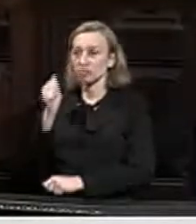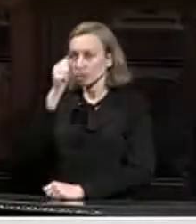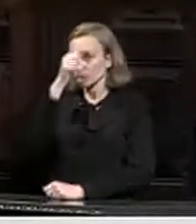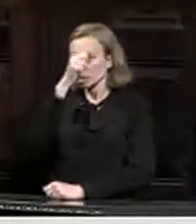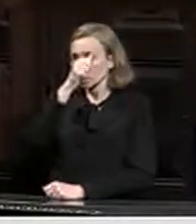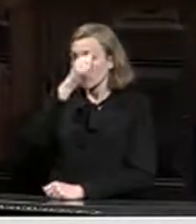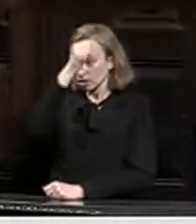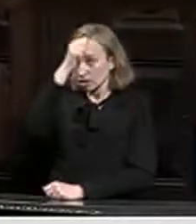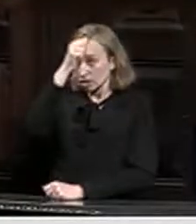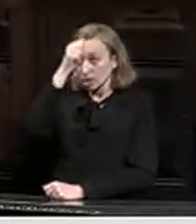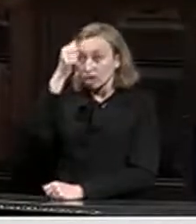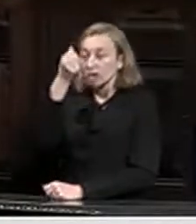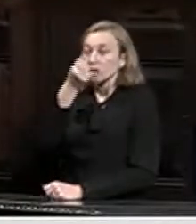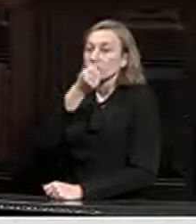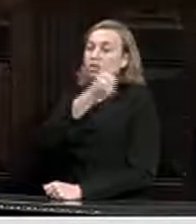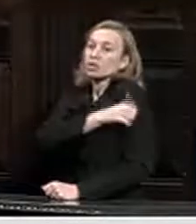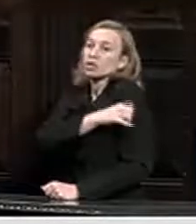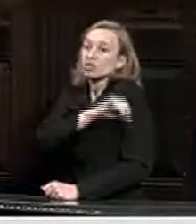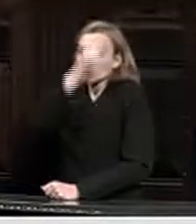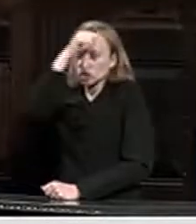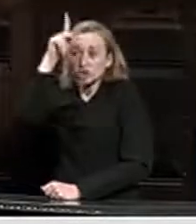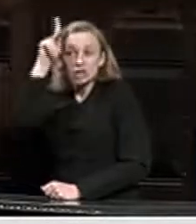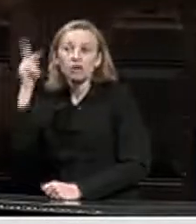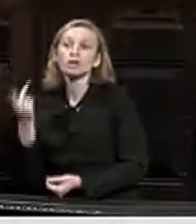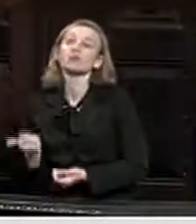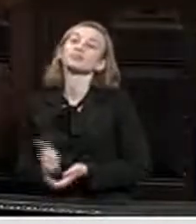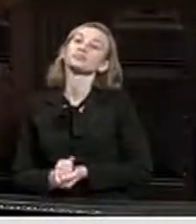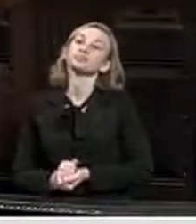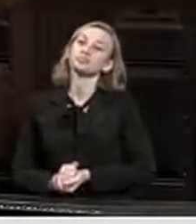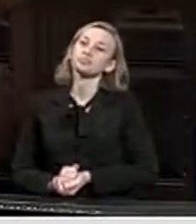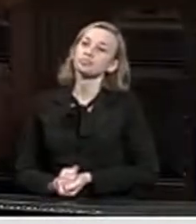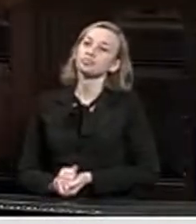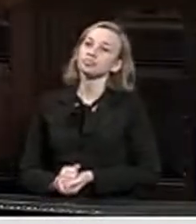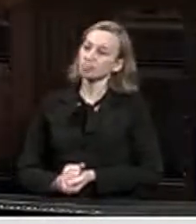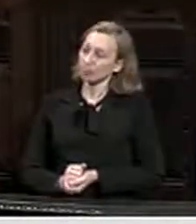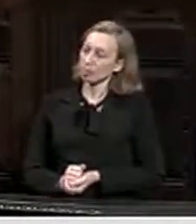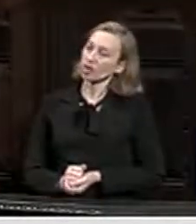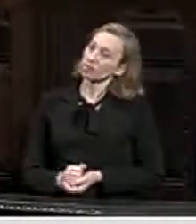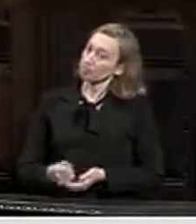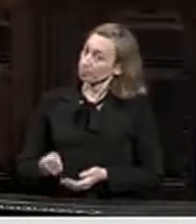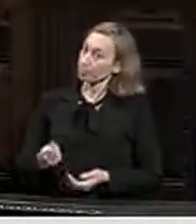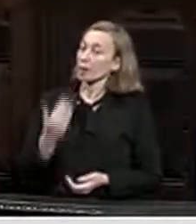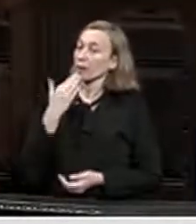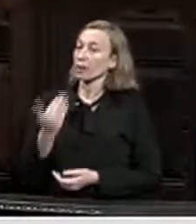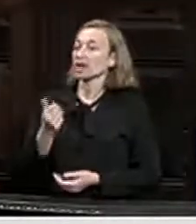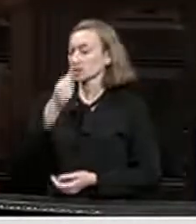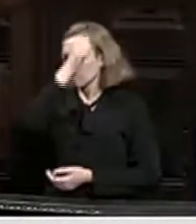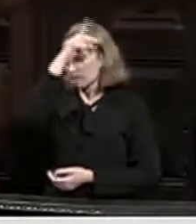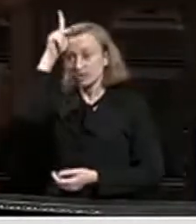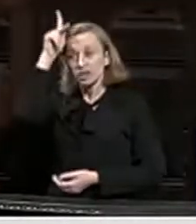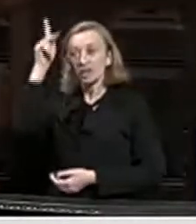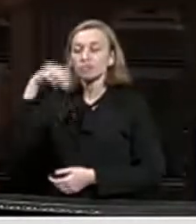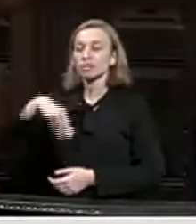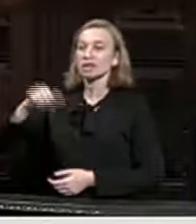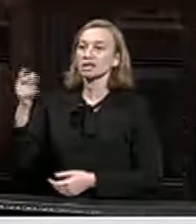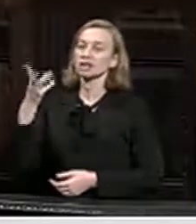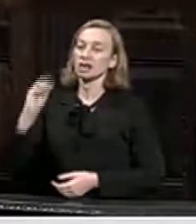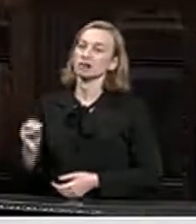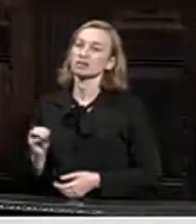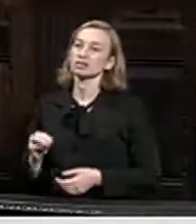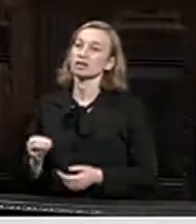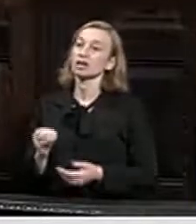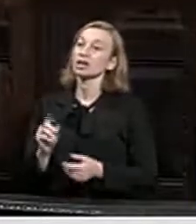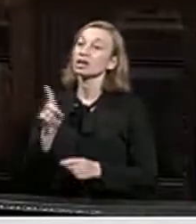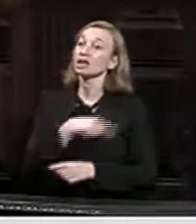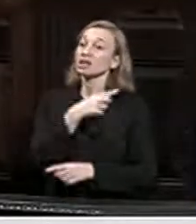dessa tribuna, para encerrar, senhor presidente, que o prefeito Marcelo Crivella cancele essa licitação, venha a público esclarecer o futuro e o